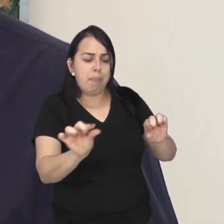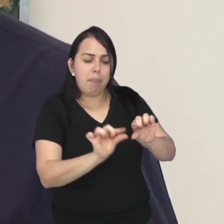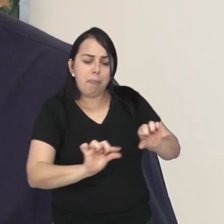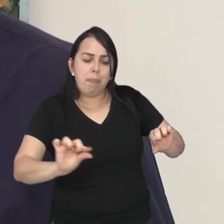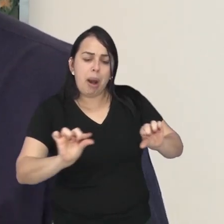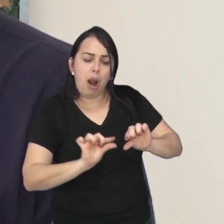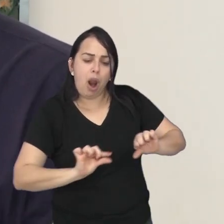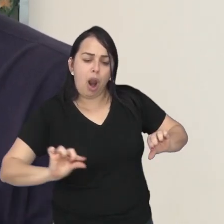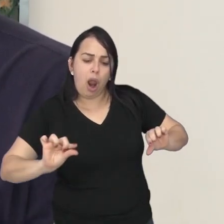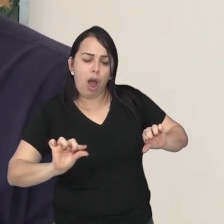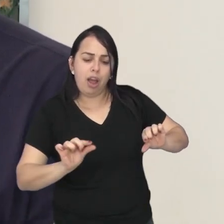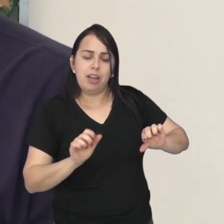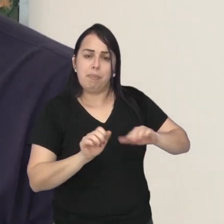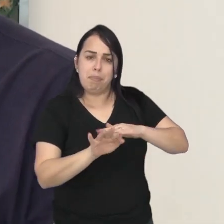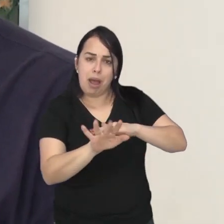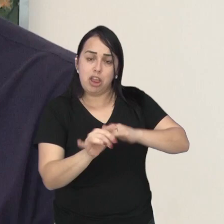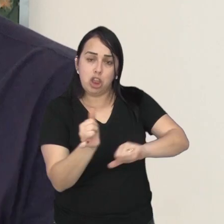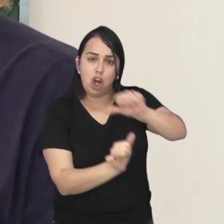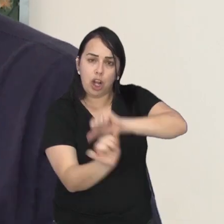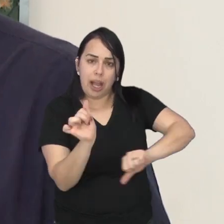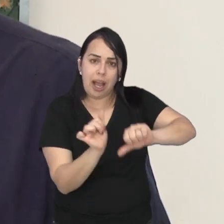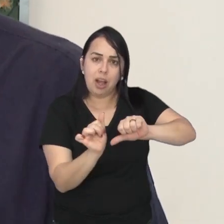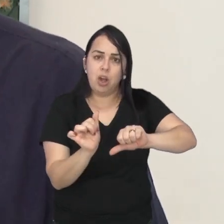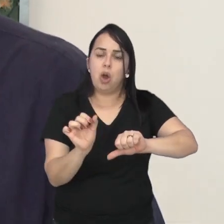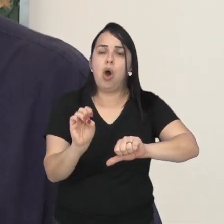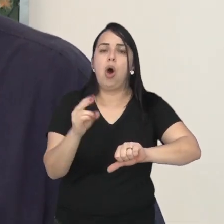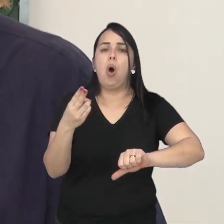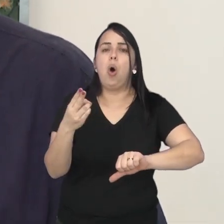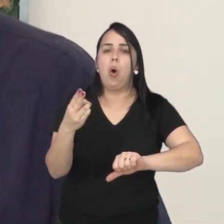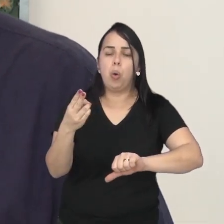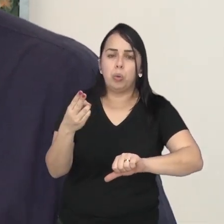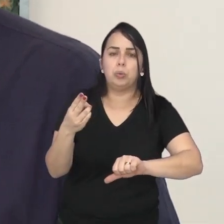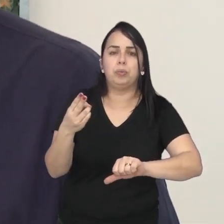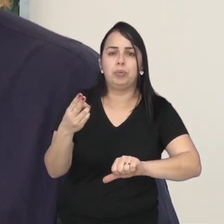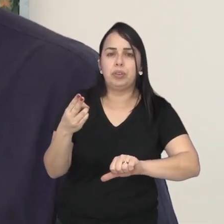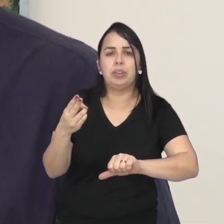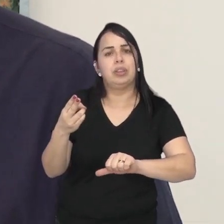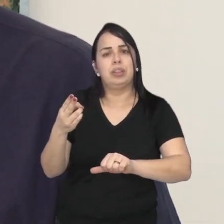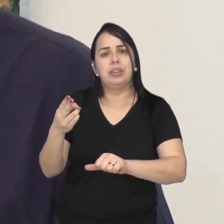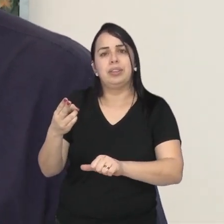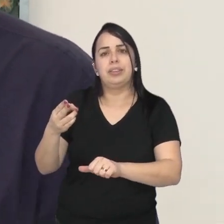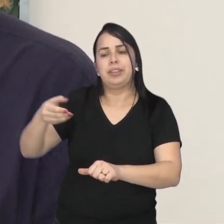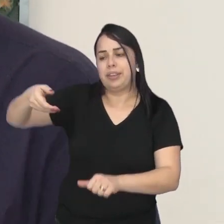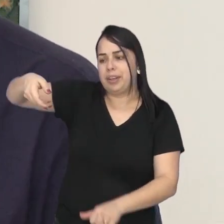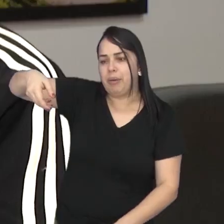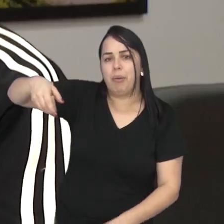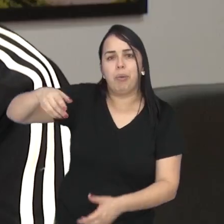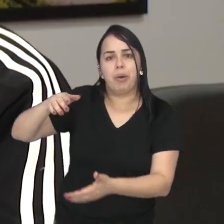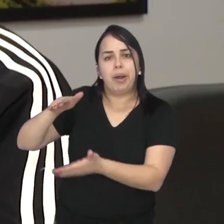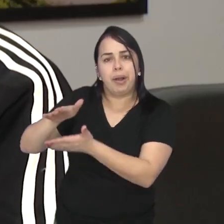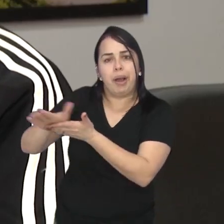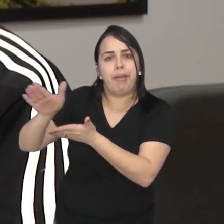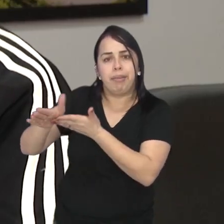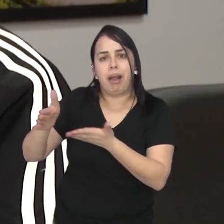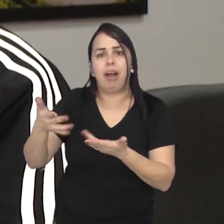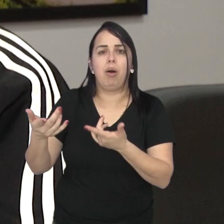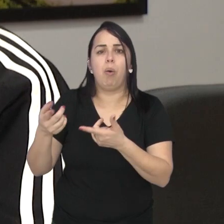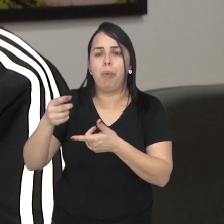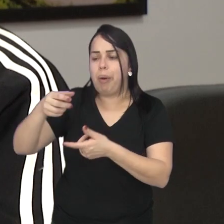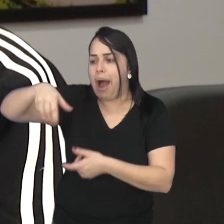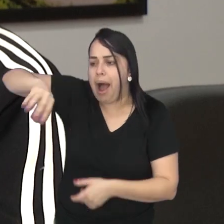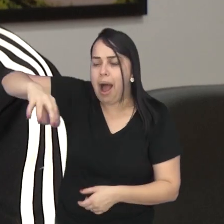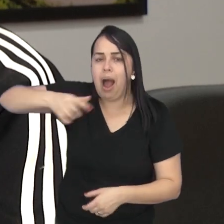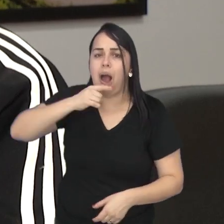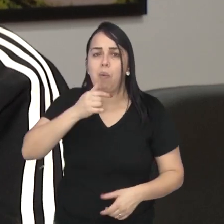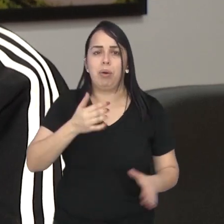de perdas traz mais benefício do que aquele valor que está sendo gasto para que seja feito. Segundo este